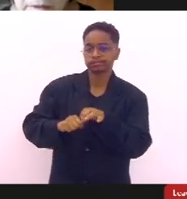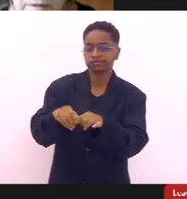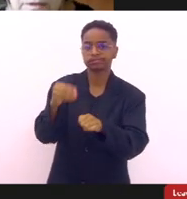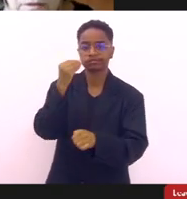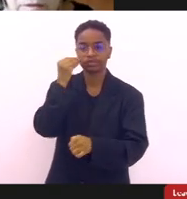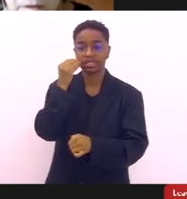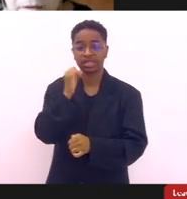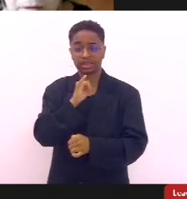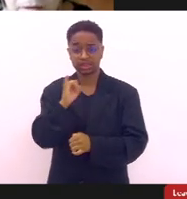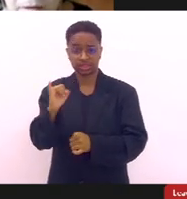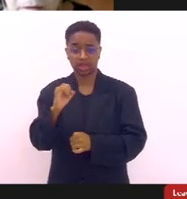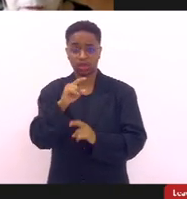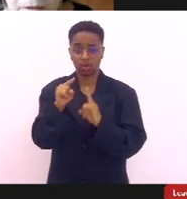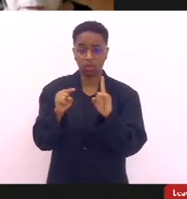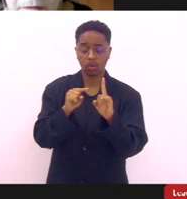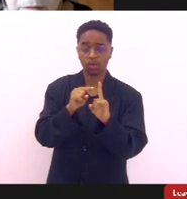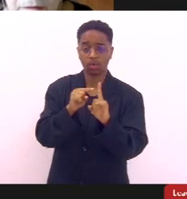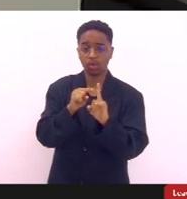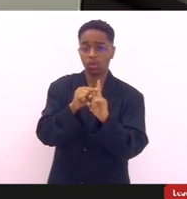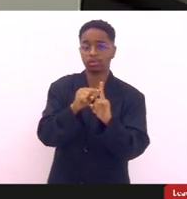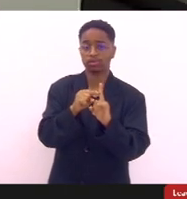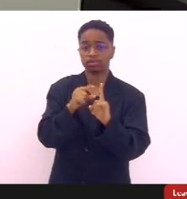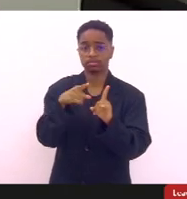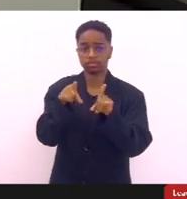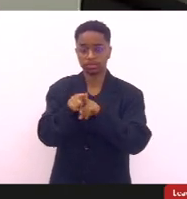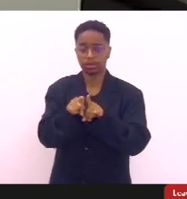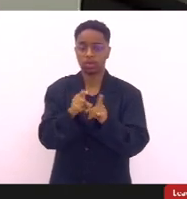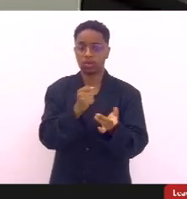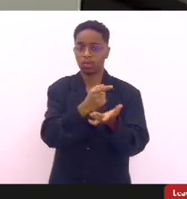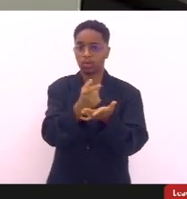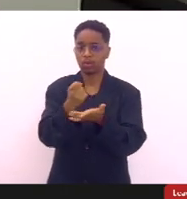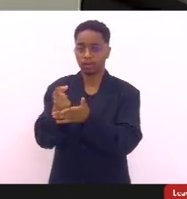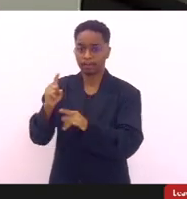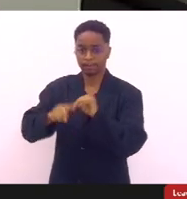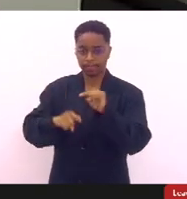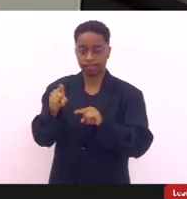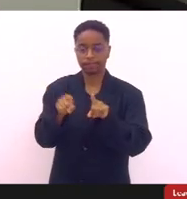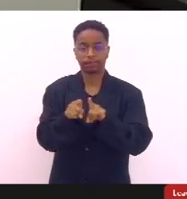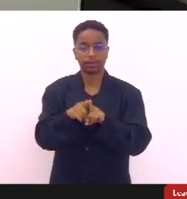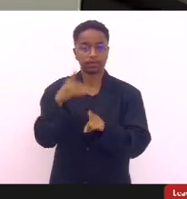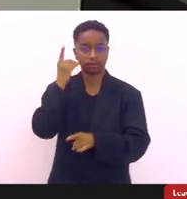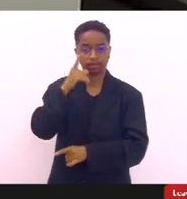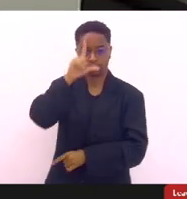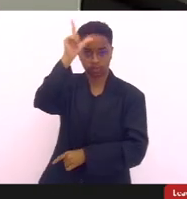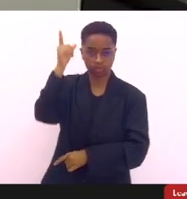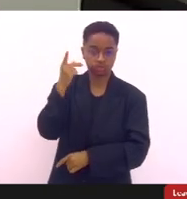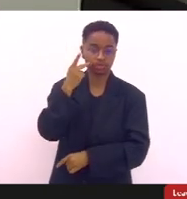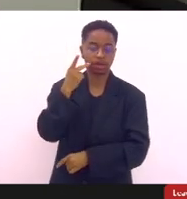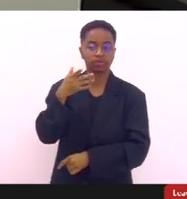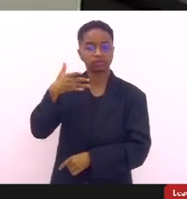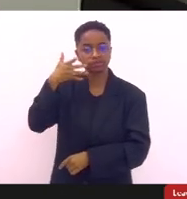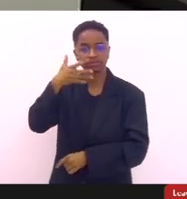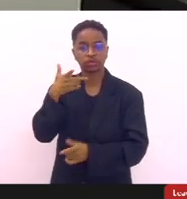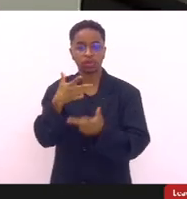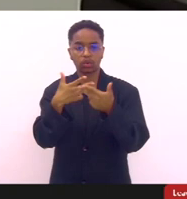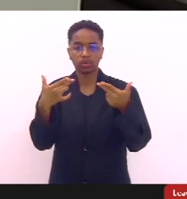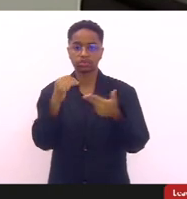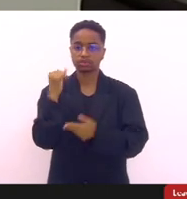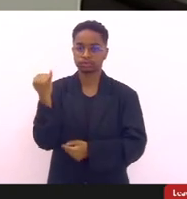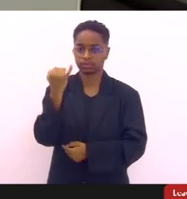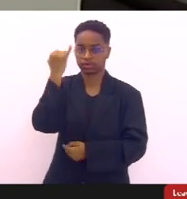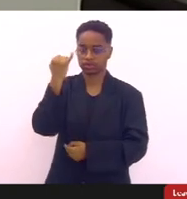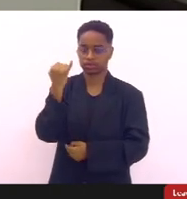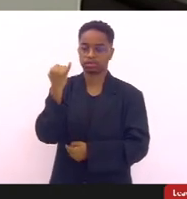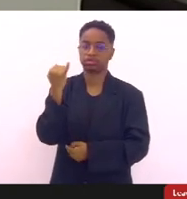previsão de adquirir esse equipamento. O deputado Luiz Paulo sempre faz umas colocações muito pertinentes no que